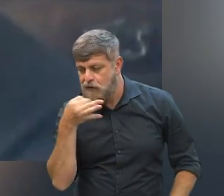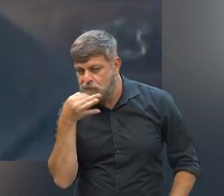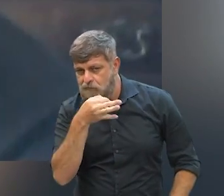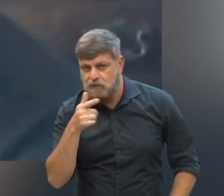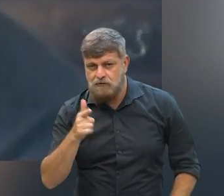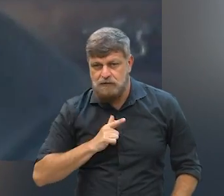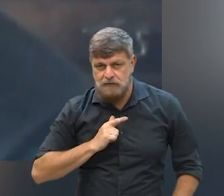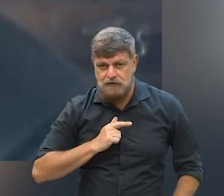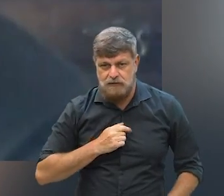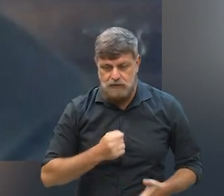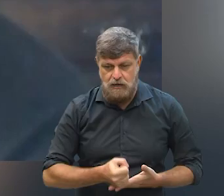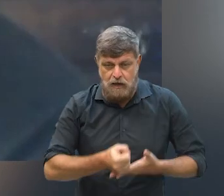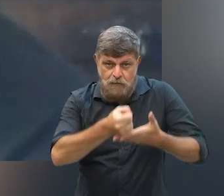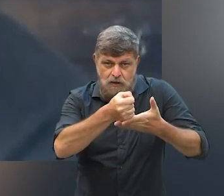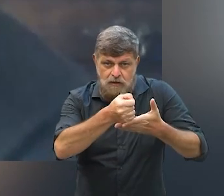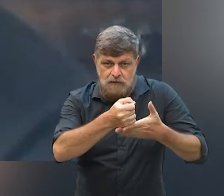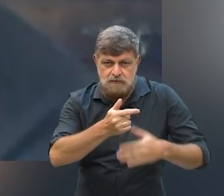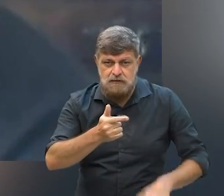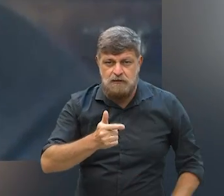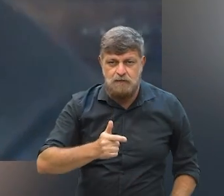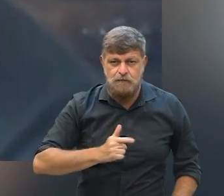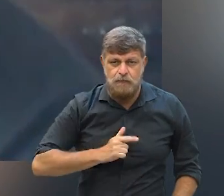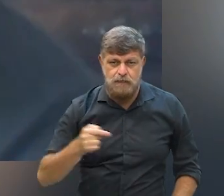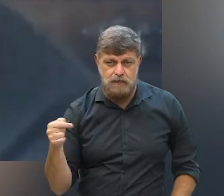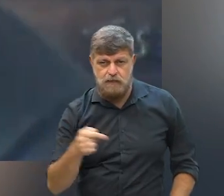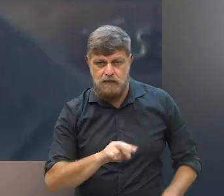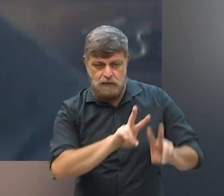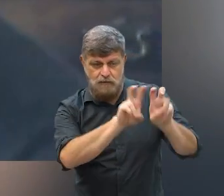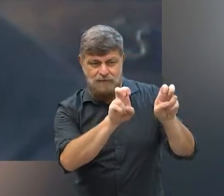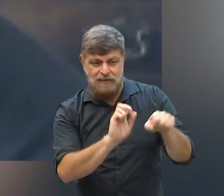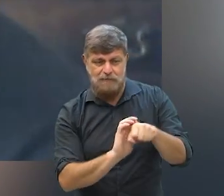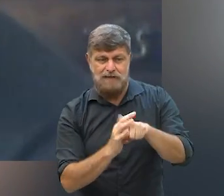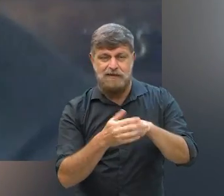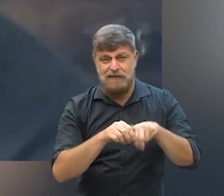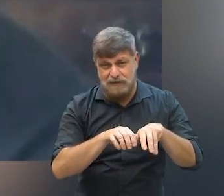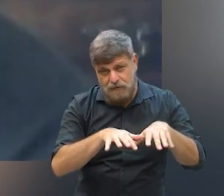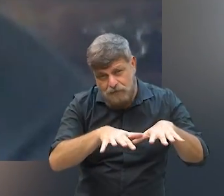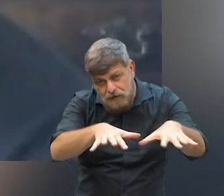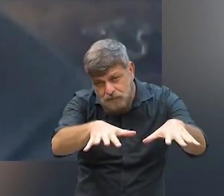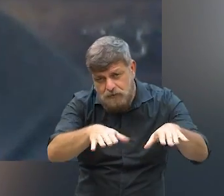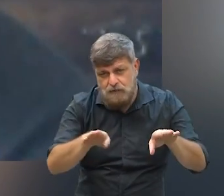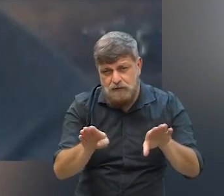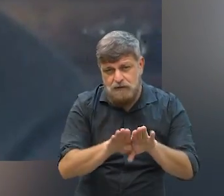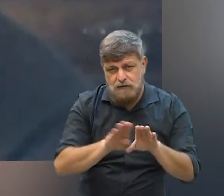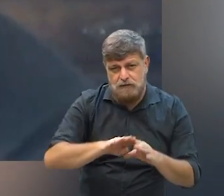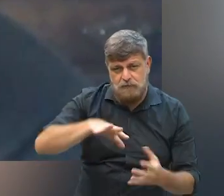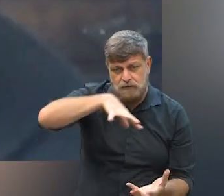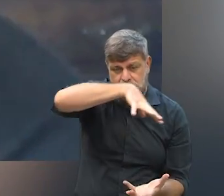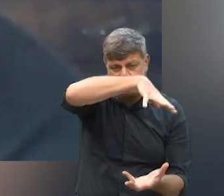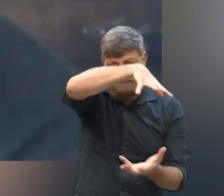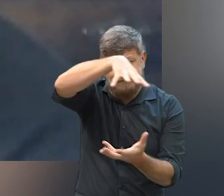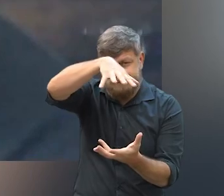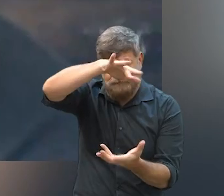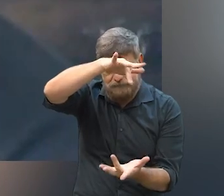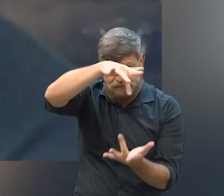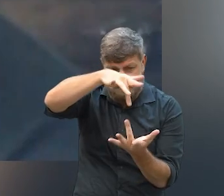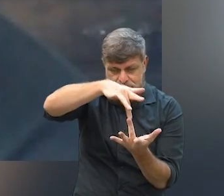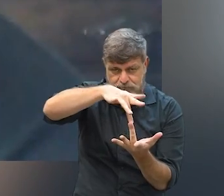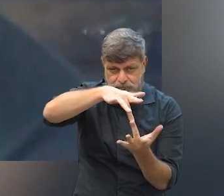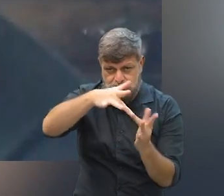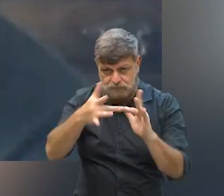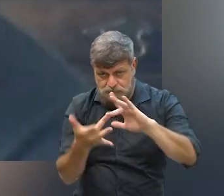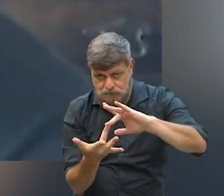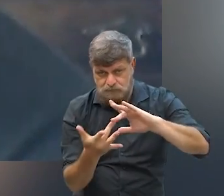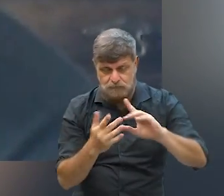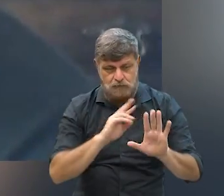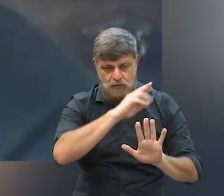está respaldado, por exemplo, na questão da pandemia, nas questões globais de defesa do meio